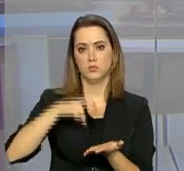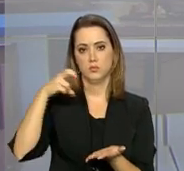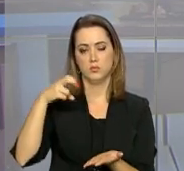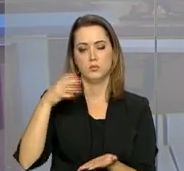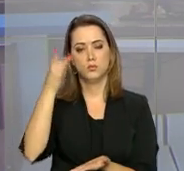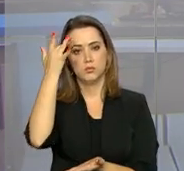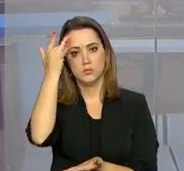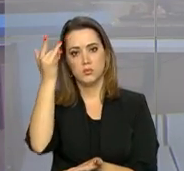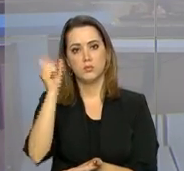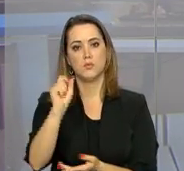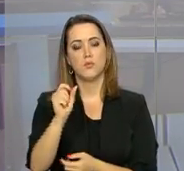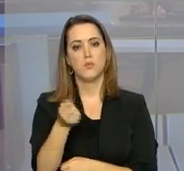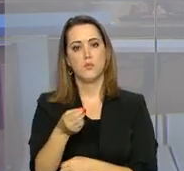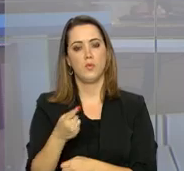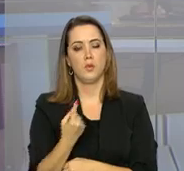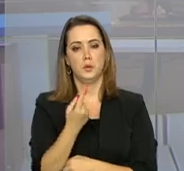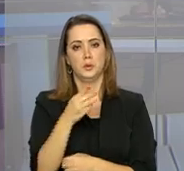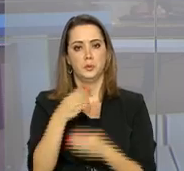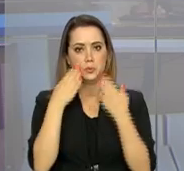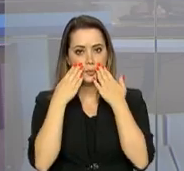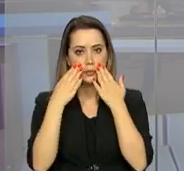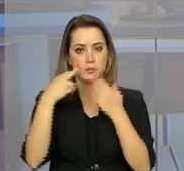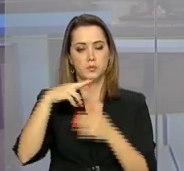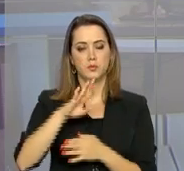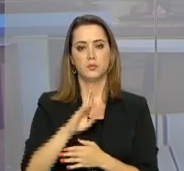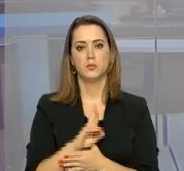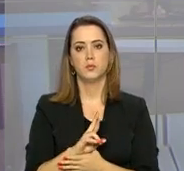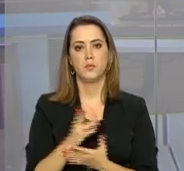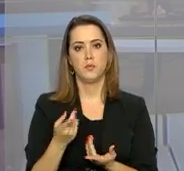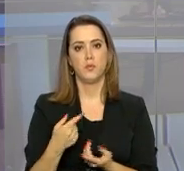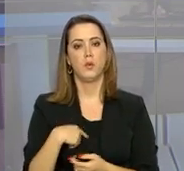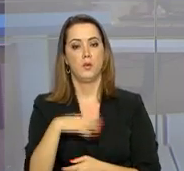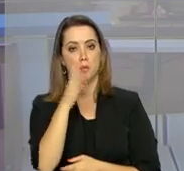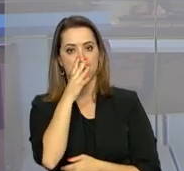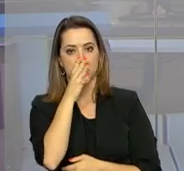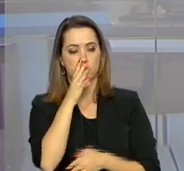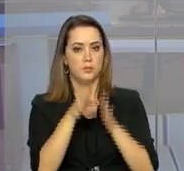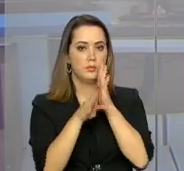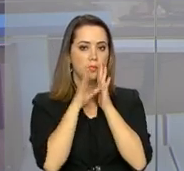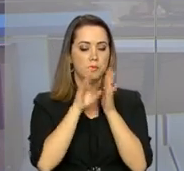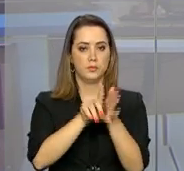às 9 da manhã, com a nossa primeira edição do Repórter NBR. Acompanhe